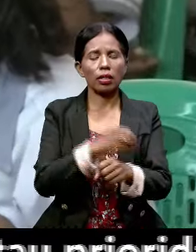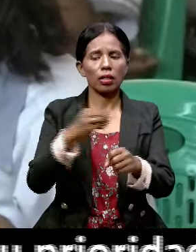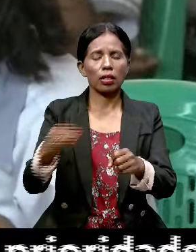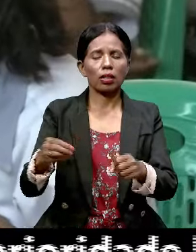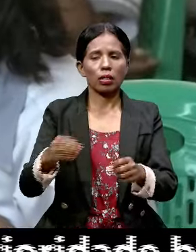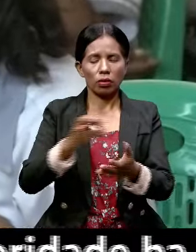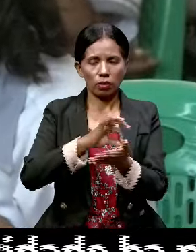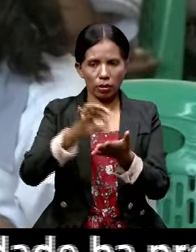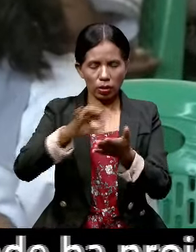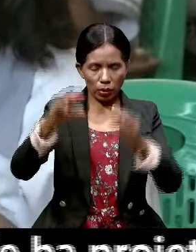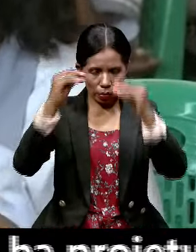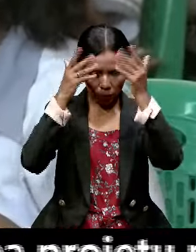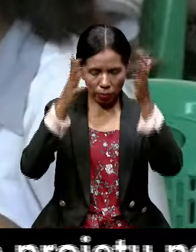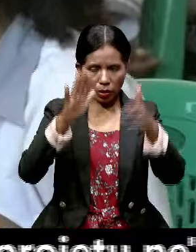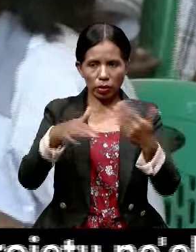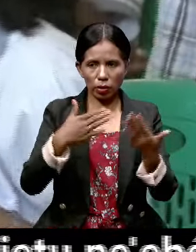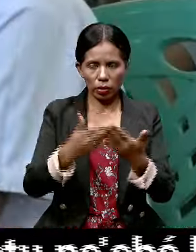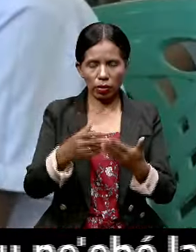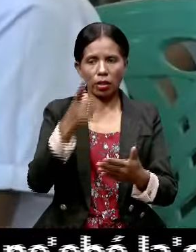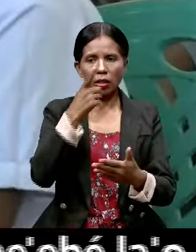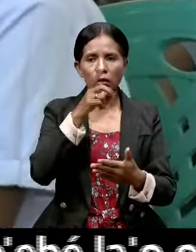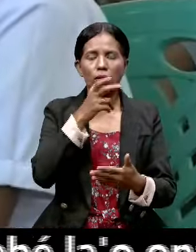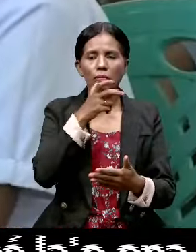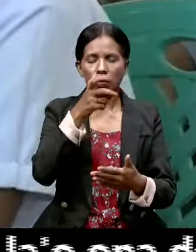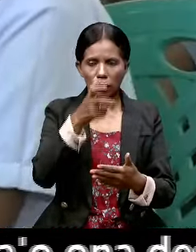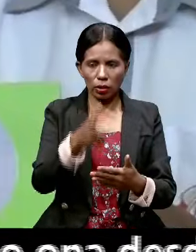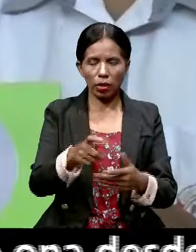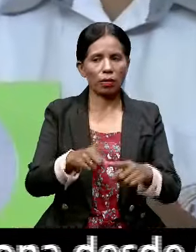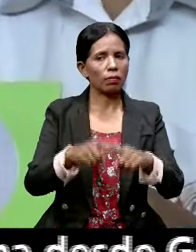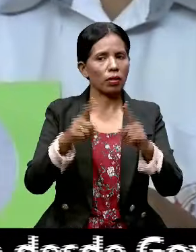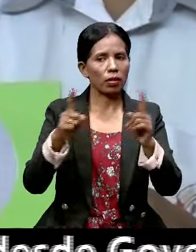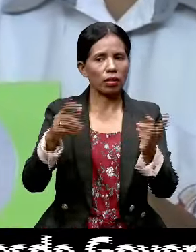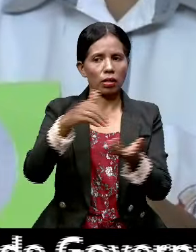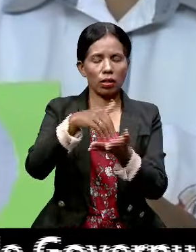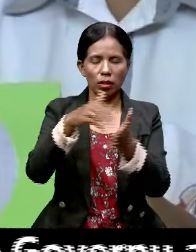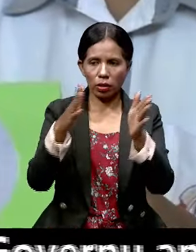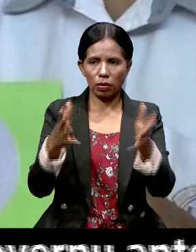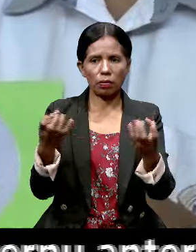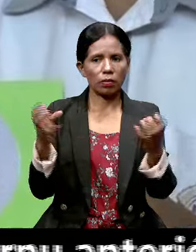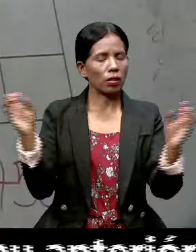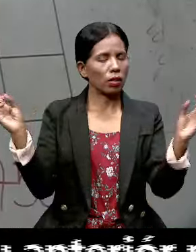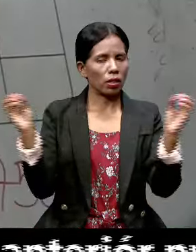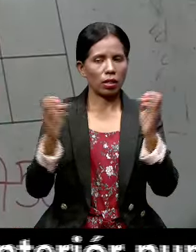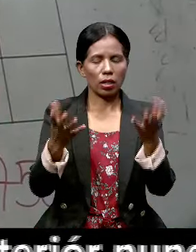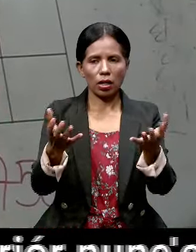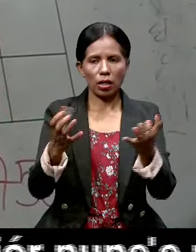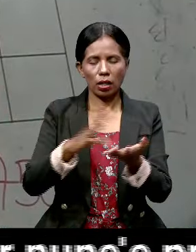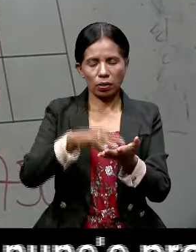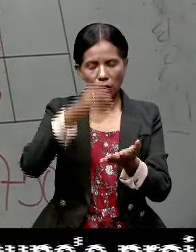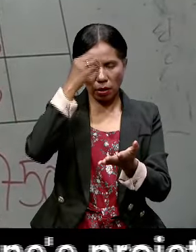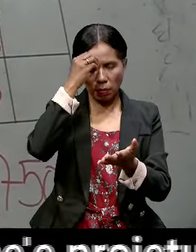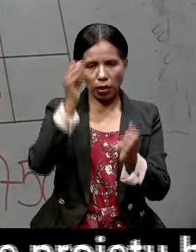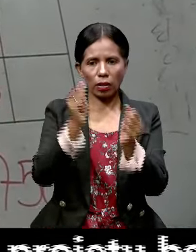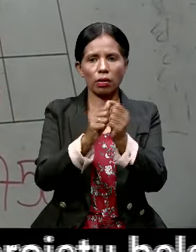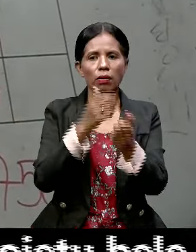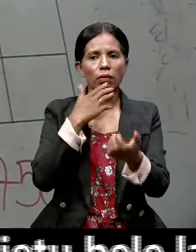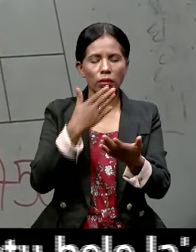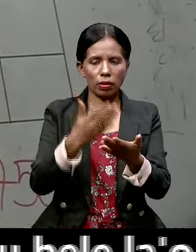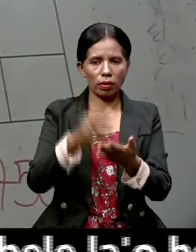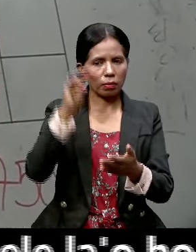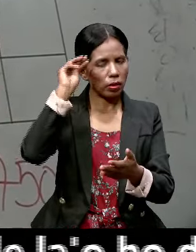para professores sira, liu-liu e a língua portuguesa, mas bem e a estudante barra com a clara vontade a tua aprende rodia. Ministério